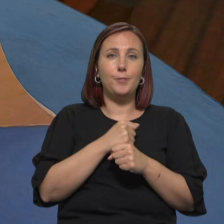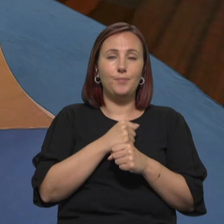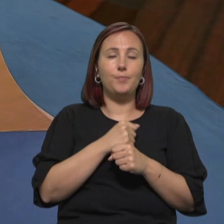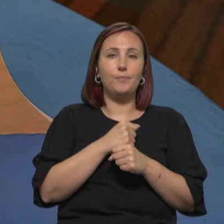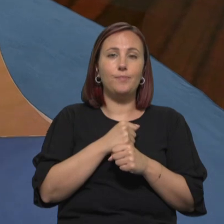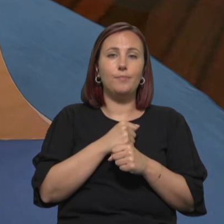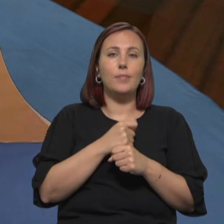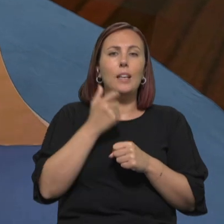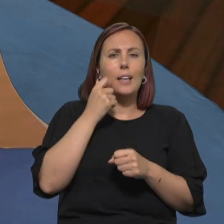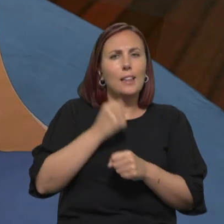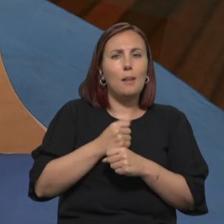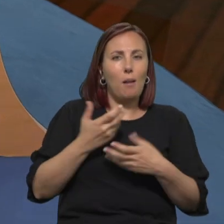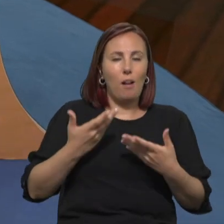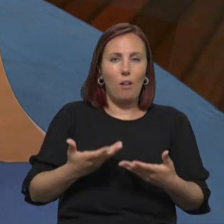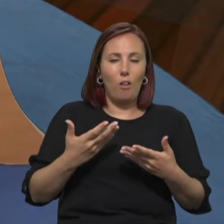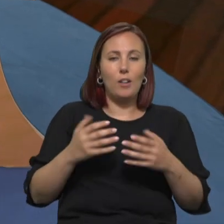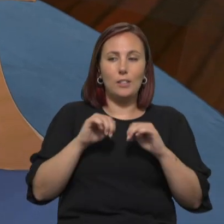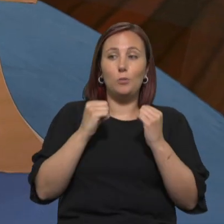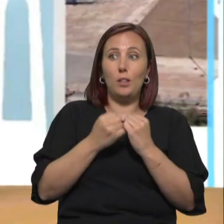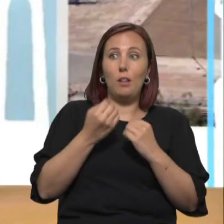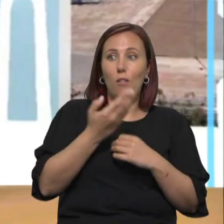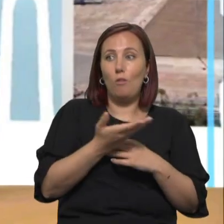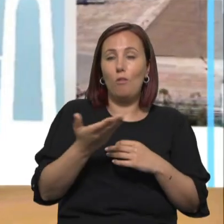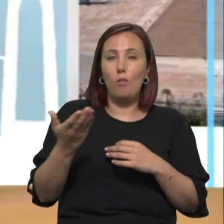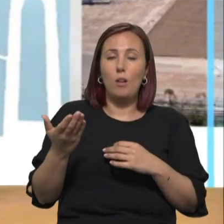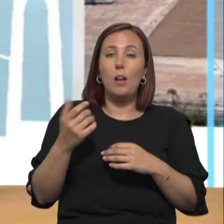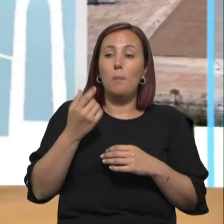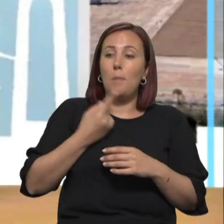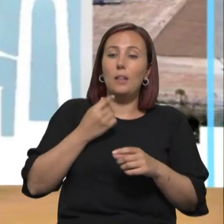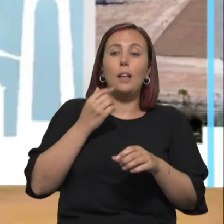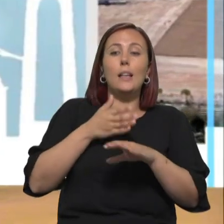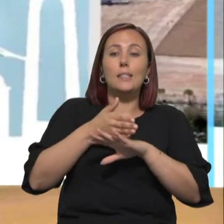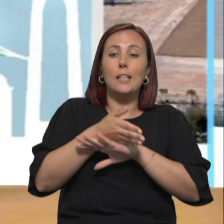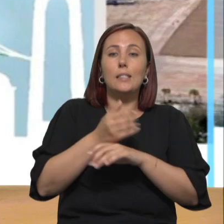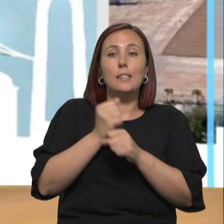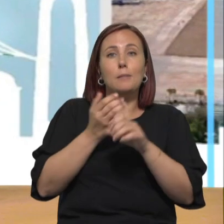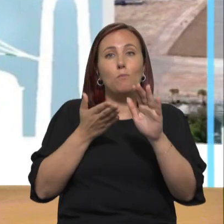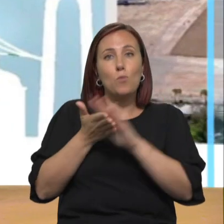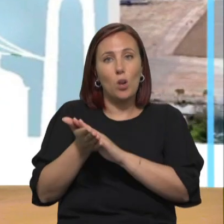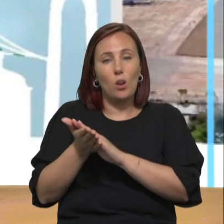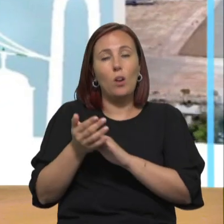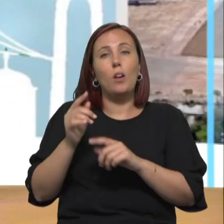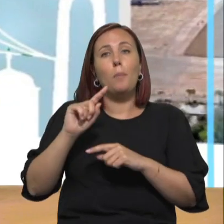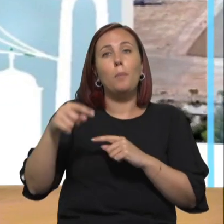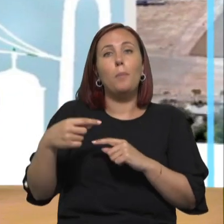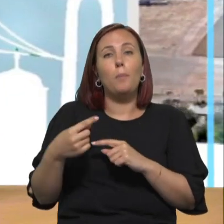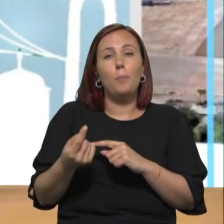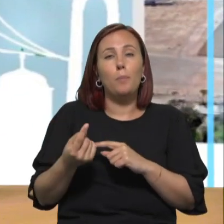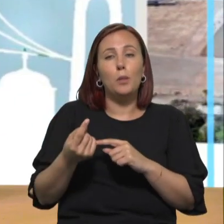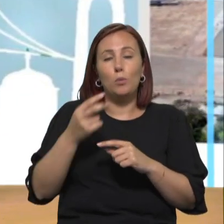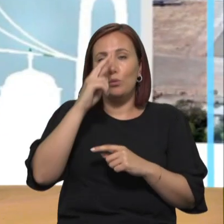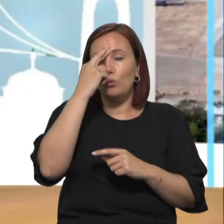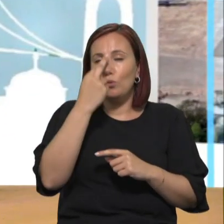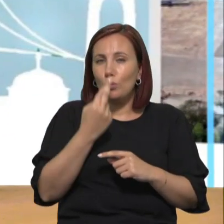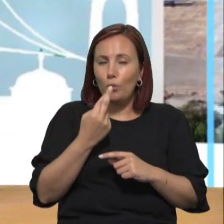os ativos de cada sociedade devem ter acesso ao emprego para com o seu esforço, a